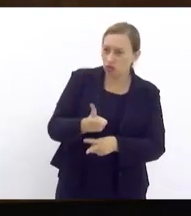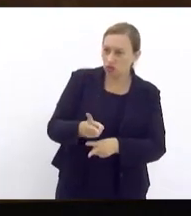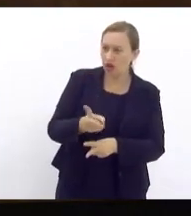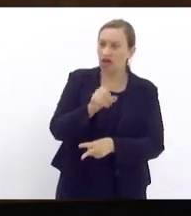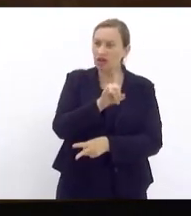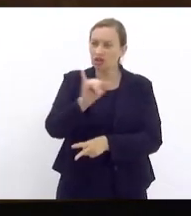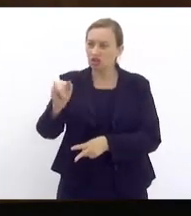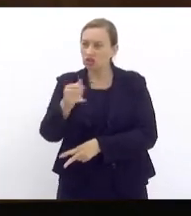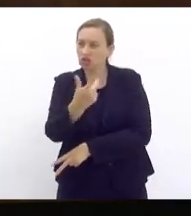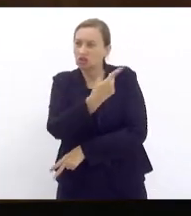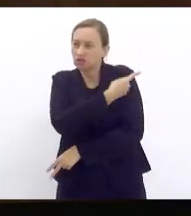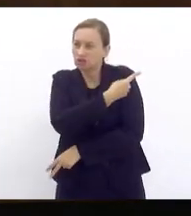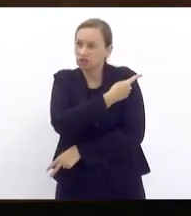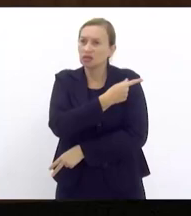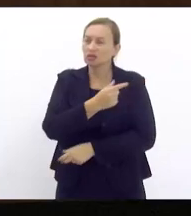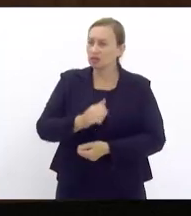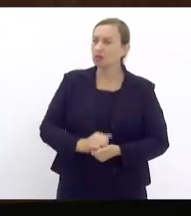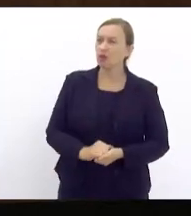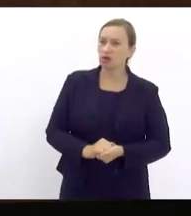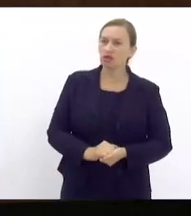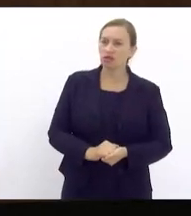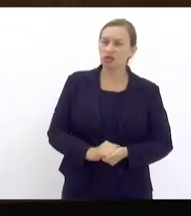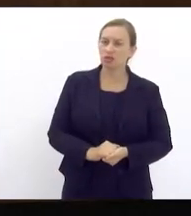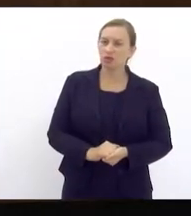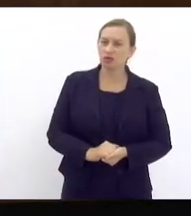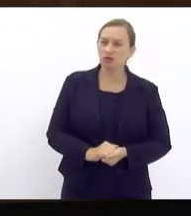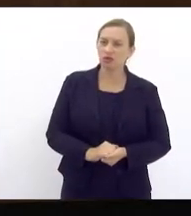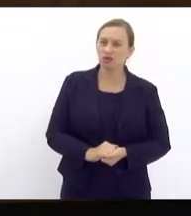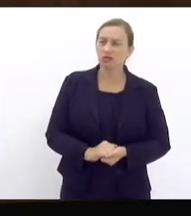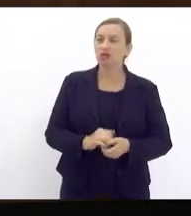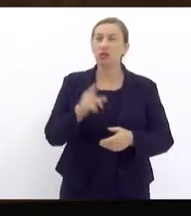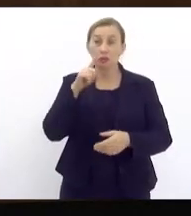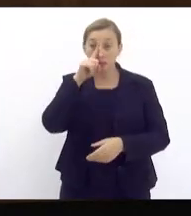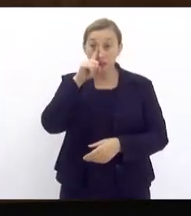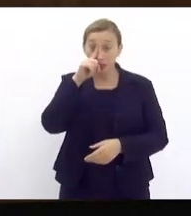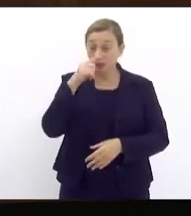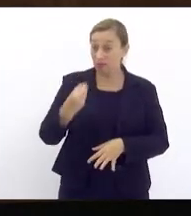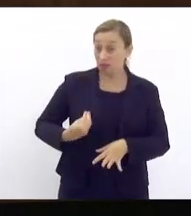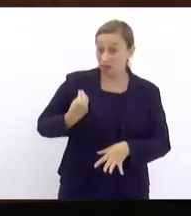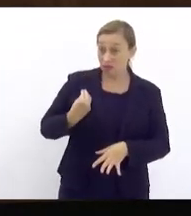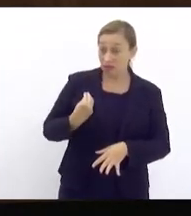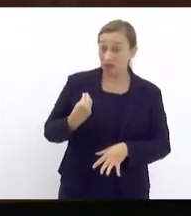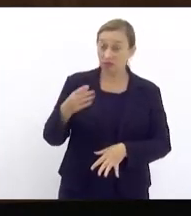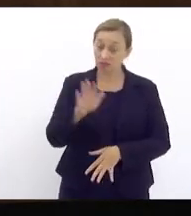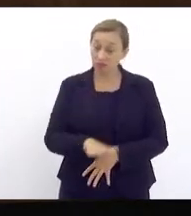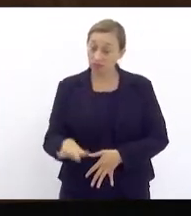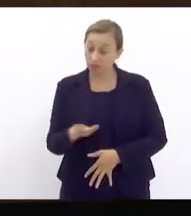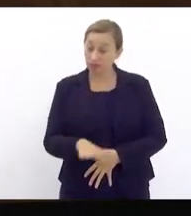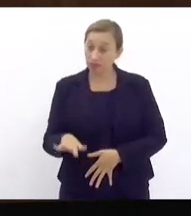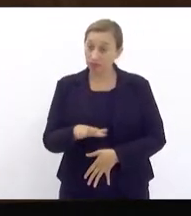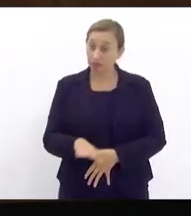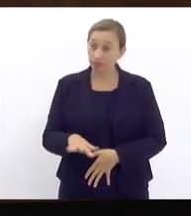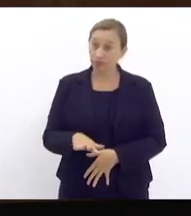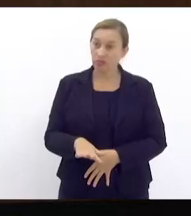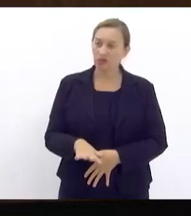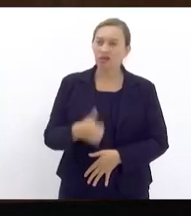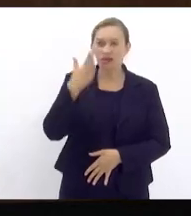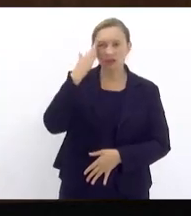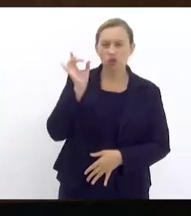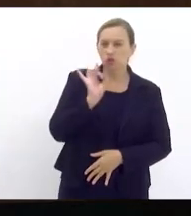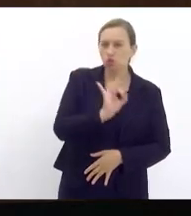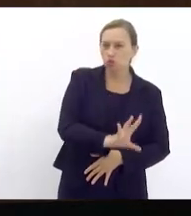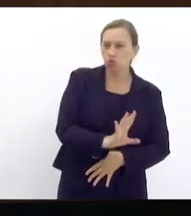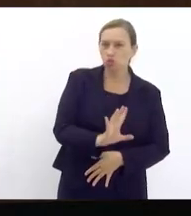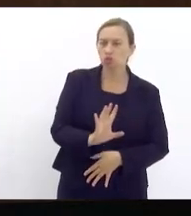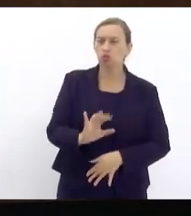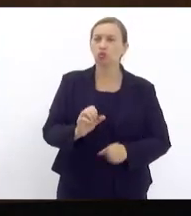vacinas para toda a população nos mais distintos períodos da vida desde a infância e nós sabemos que nos últimos anos